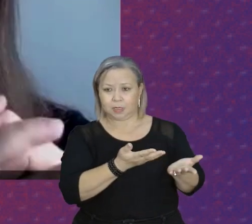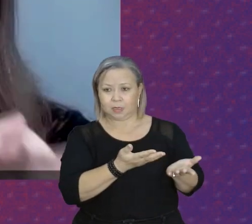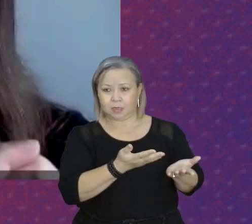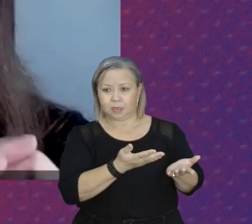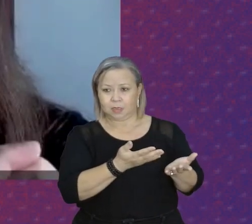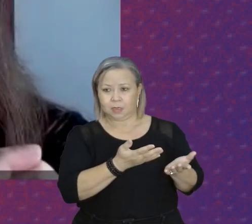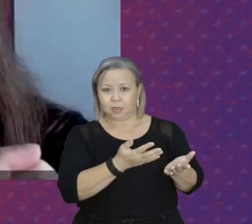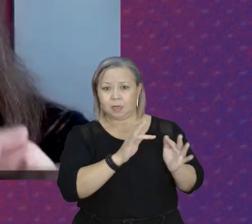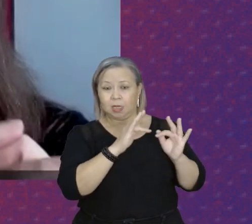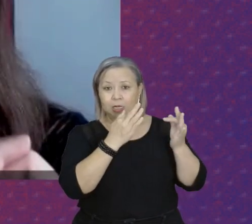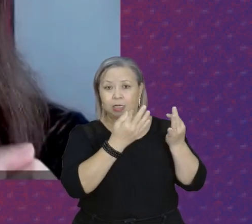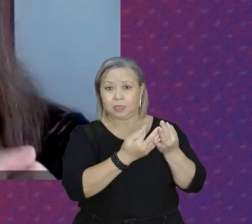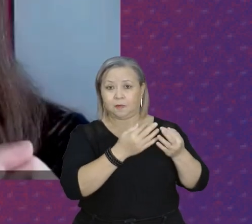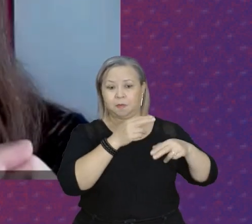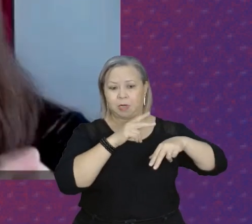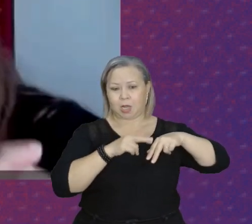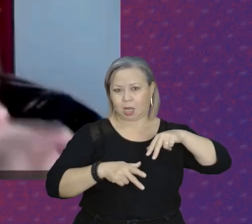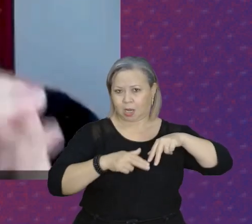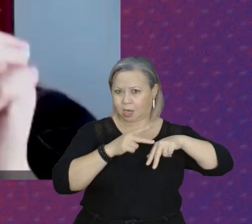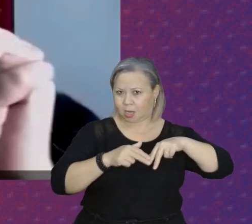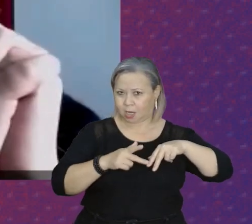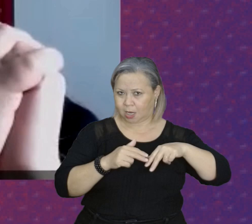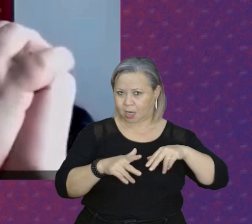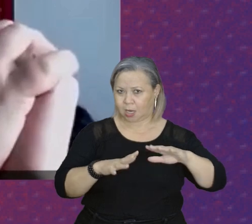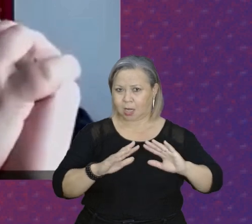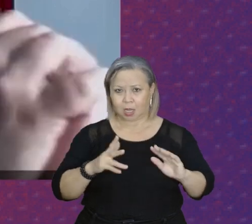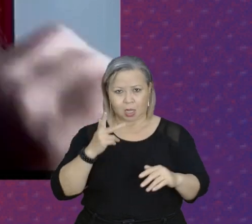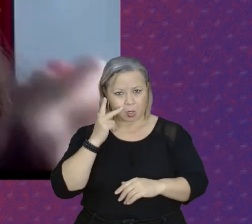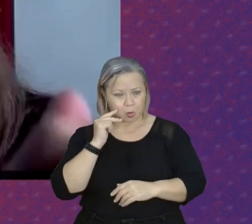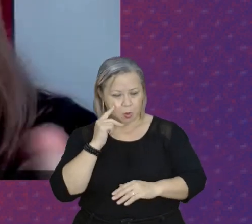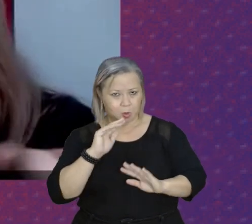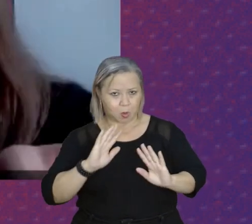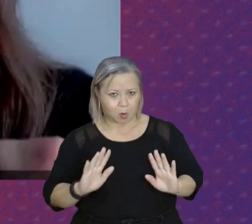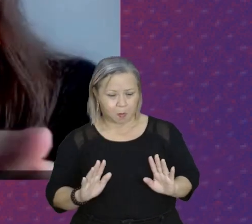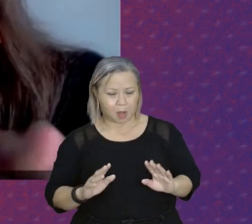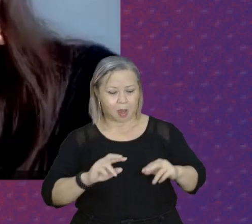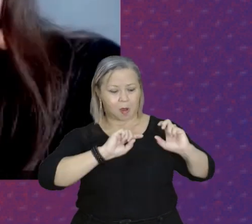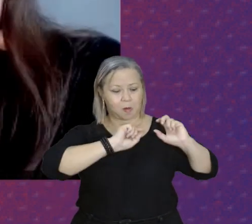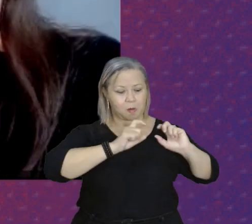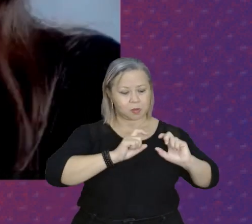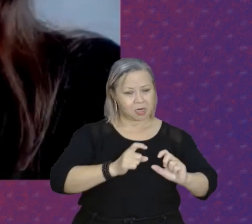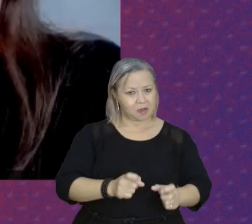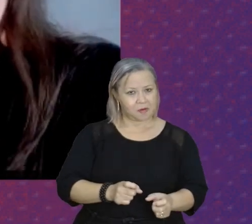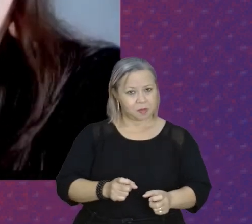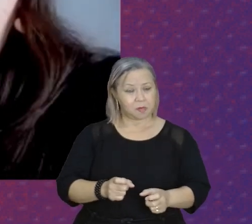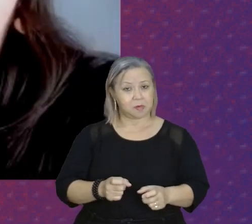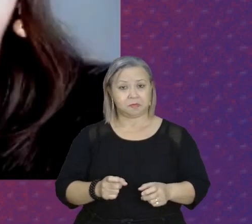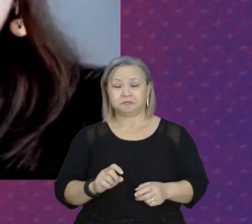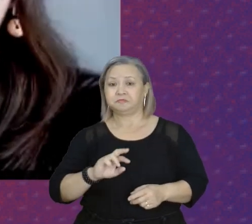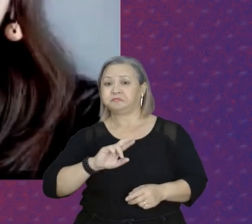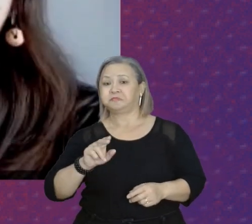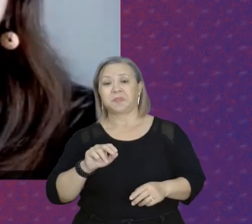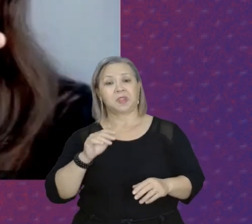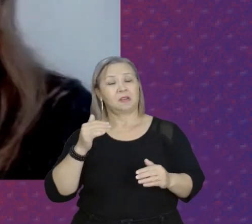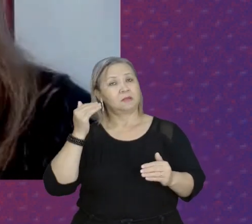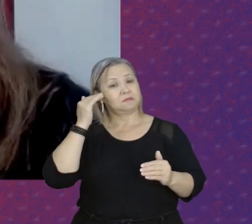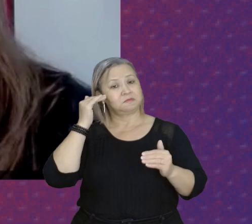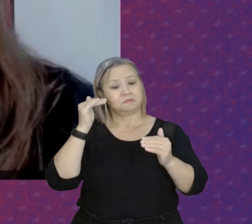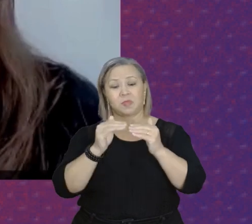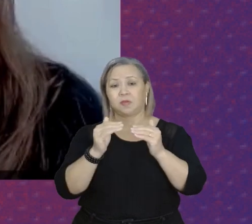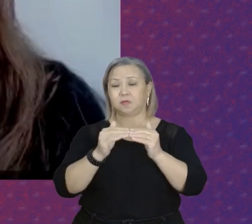família heterossexual, né? Essa família conservadora que não corresponde à maioria dos